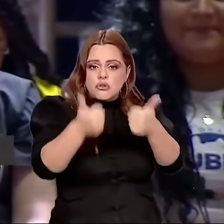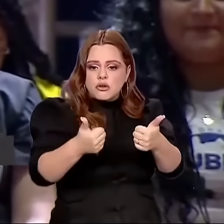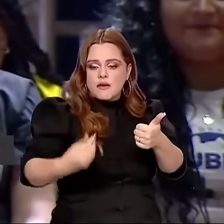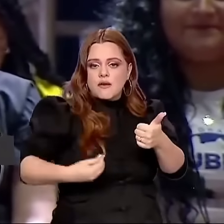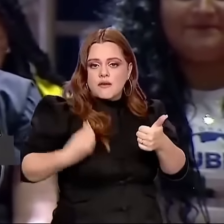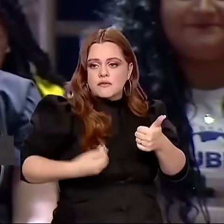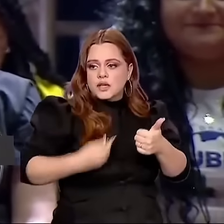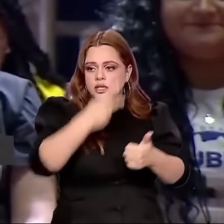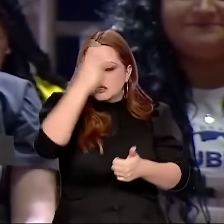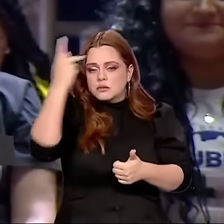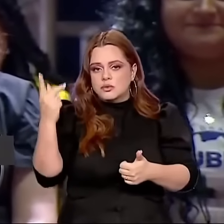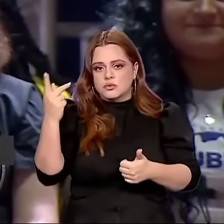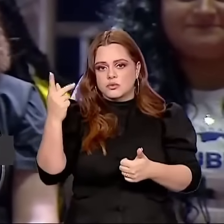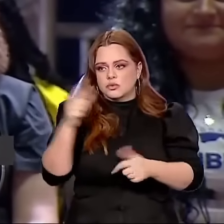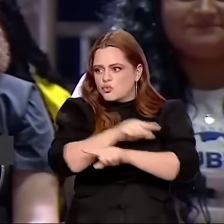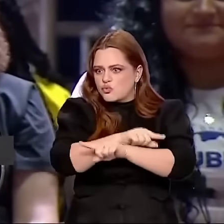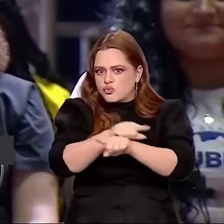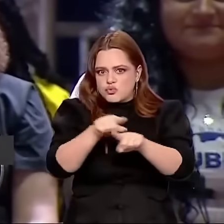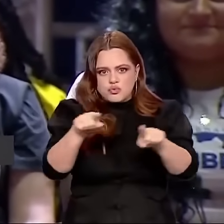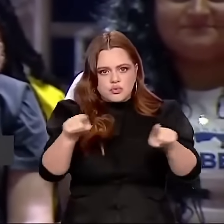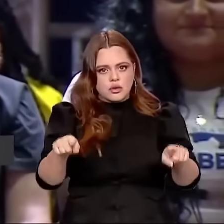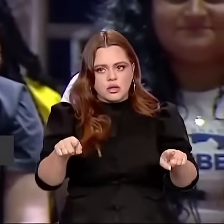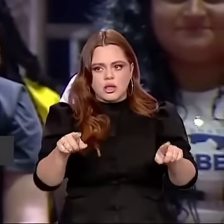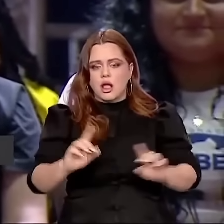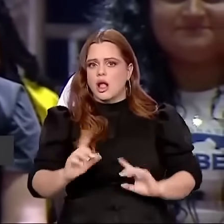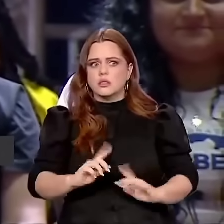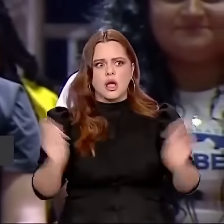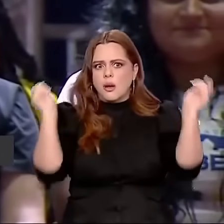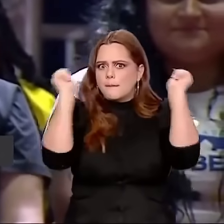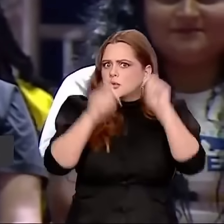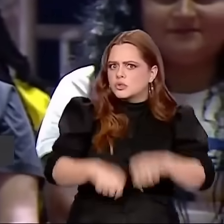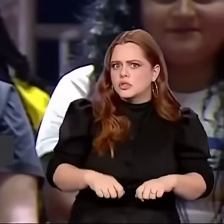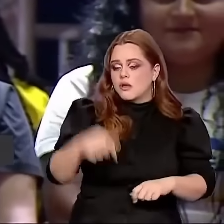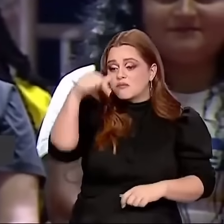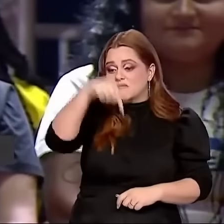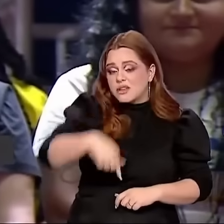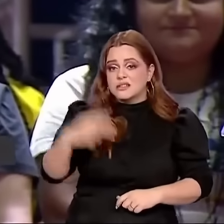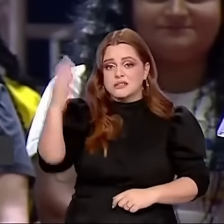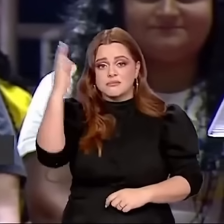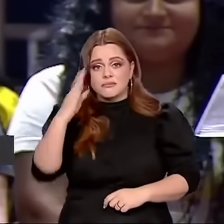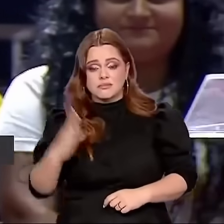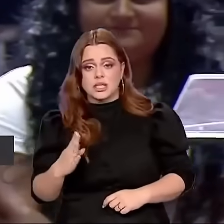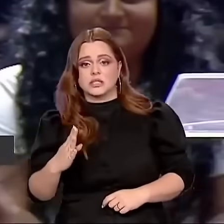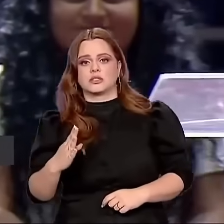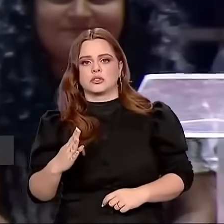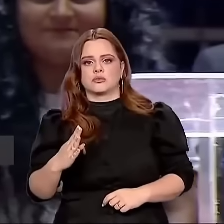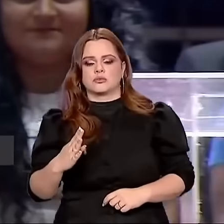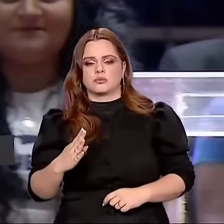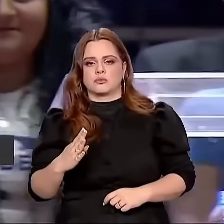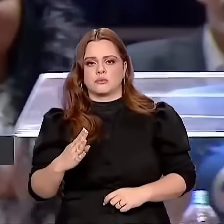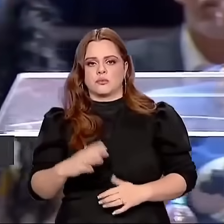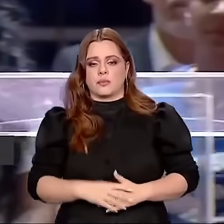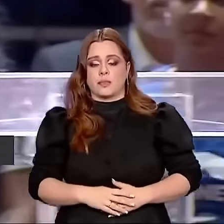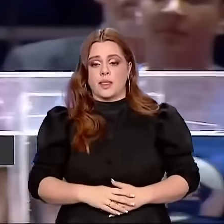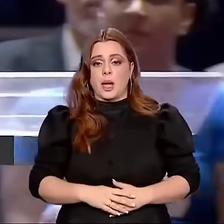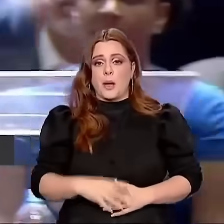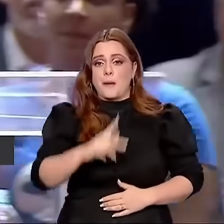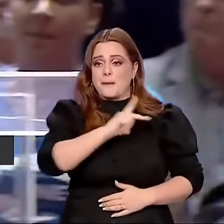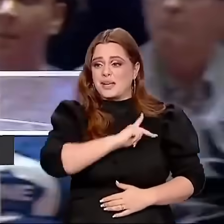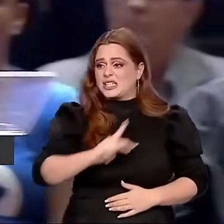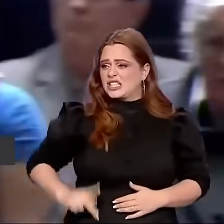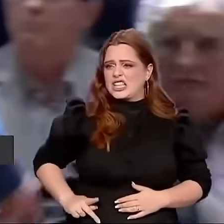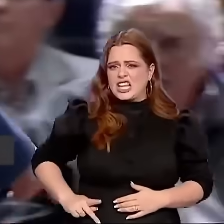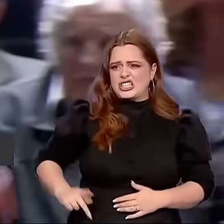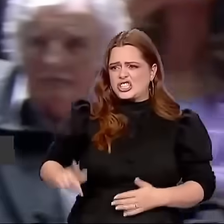de vida de vocês. Não é possível esse país, companheira Jandira, presidente